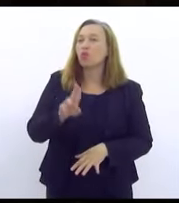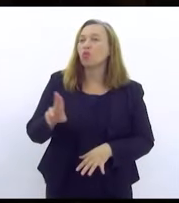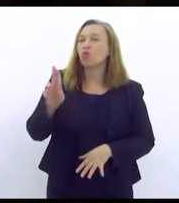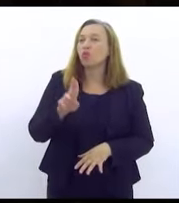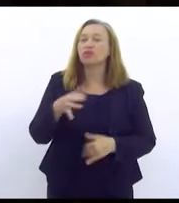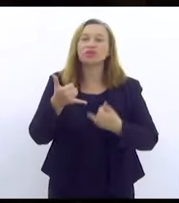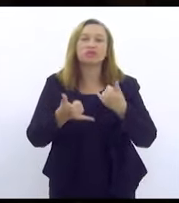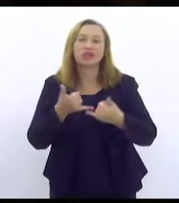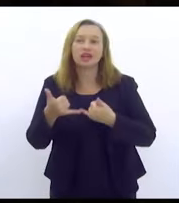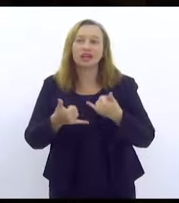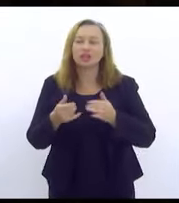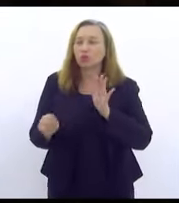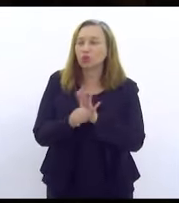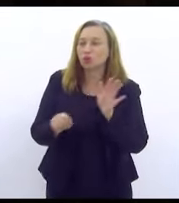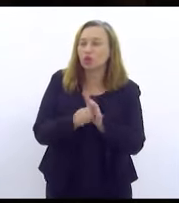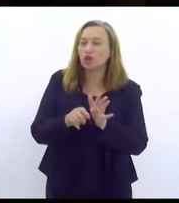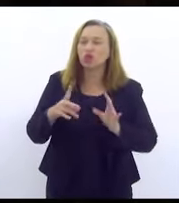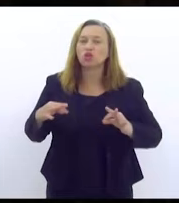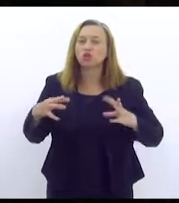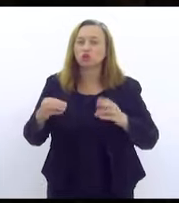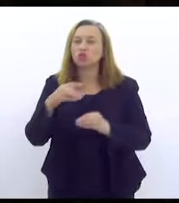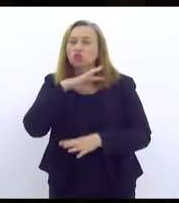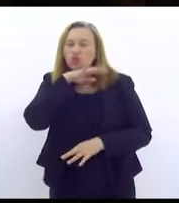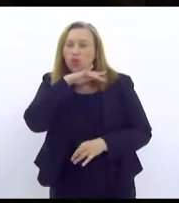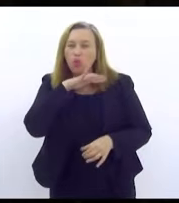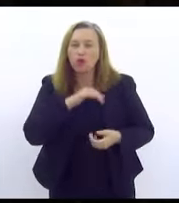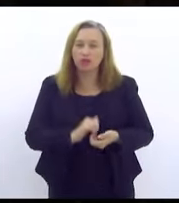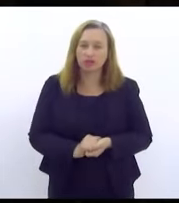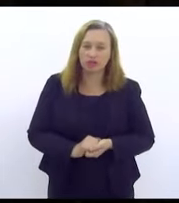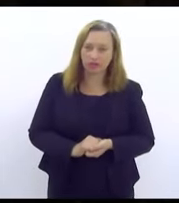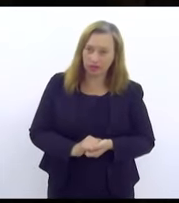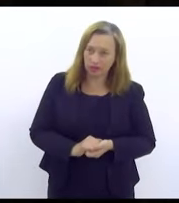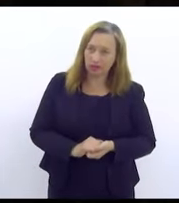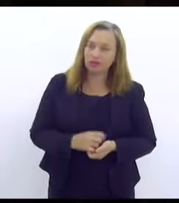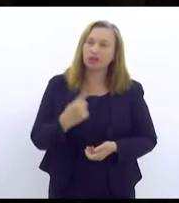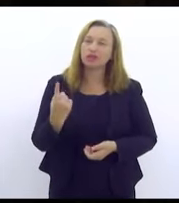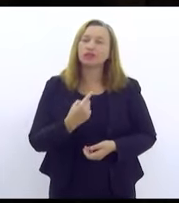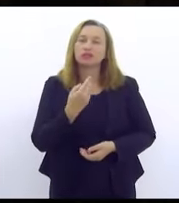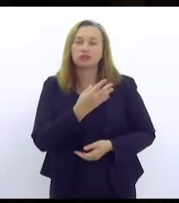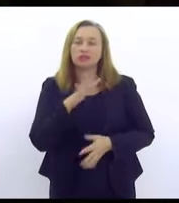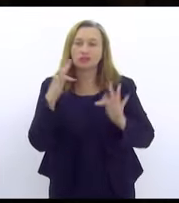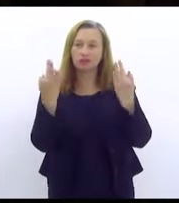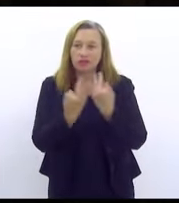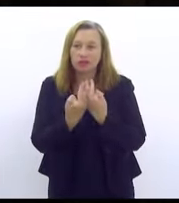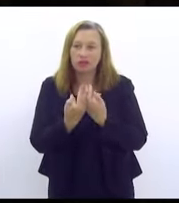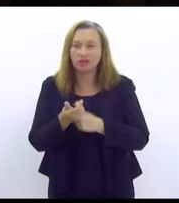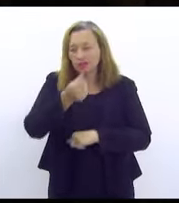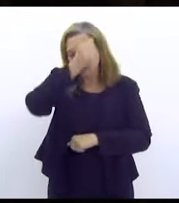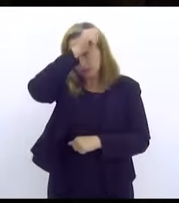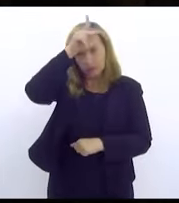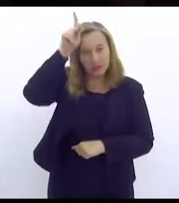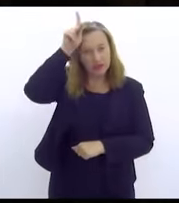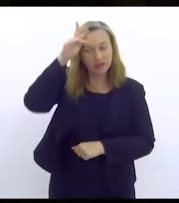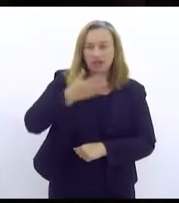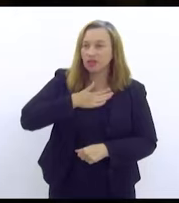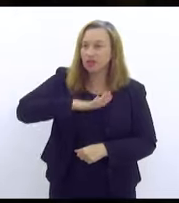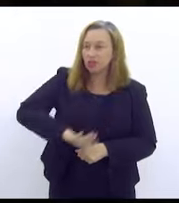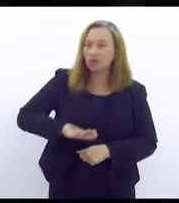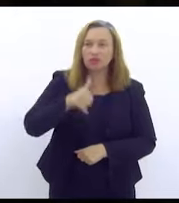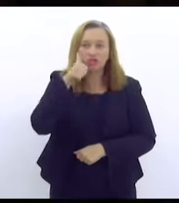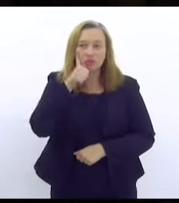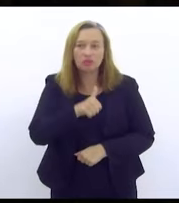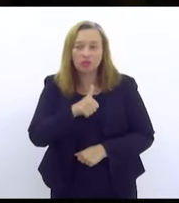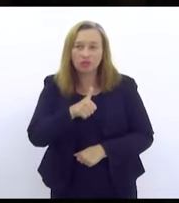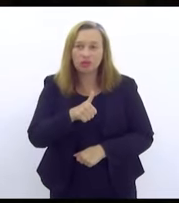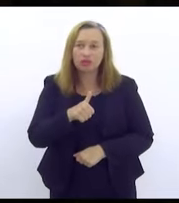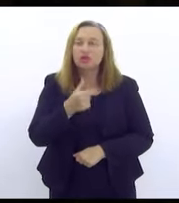crack. Ou seja, tudo de horrível, tudo de horripilante para as nossas famílias, é o que esse prefeito, que não gosta de mulher e os